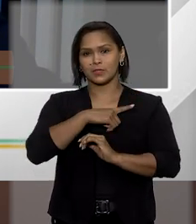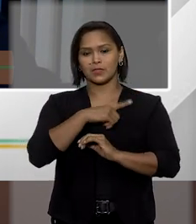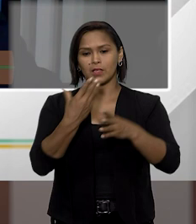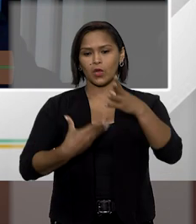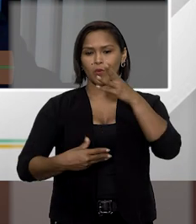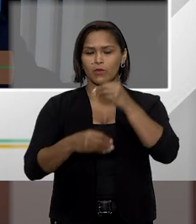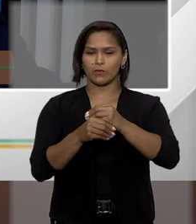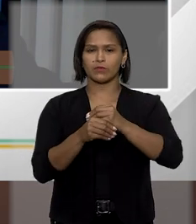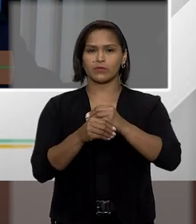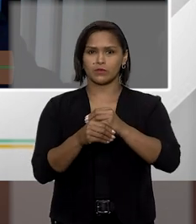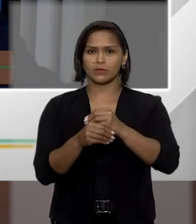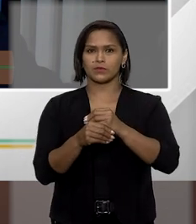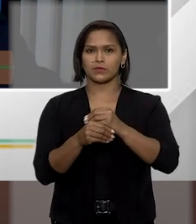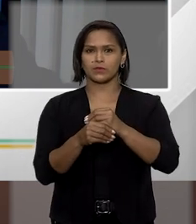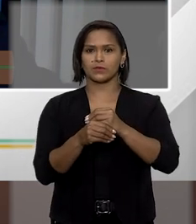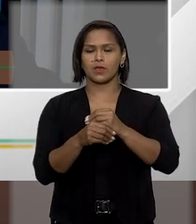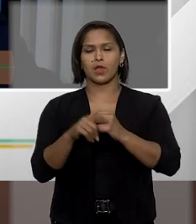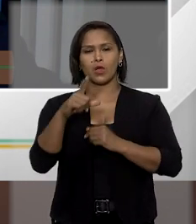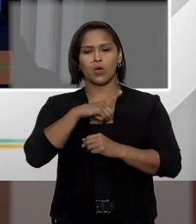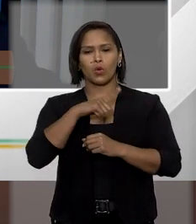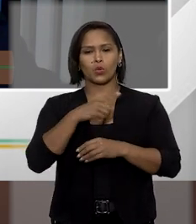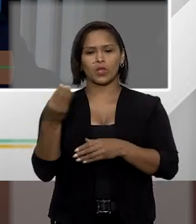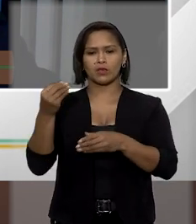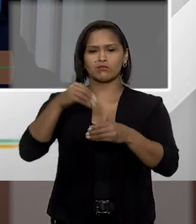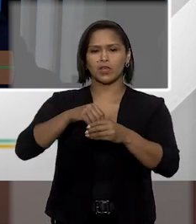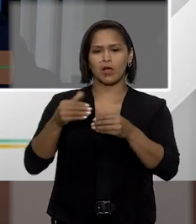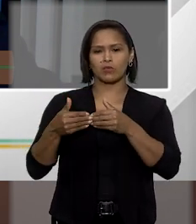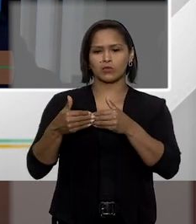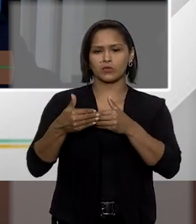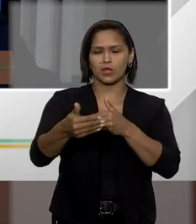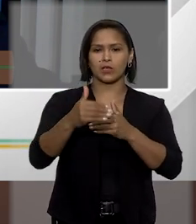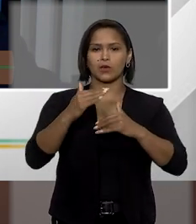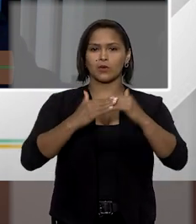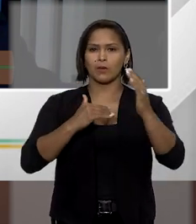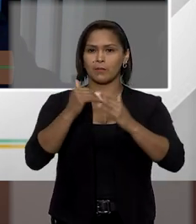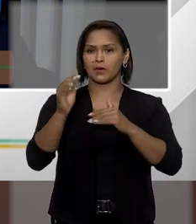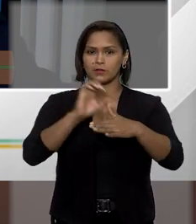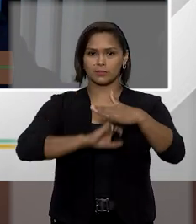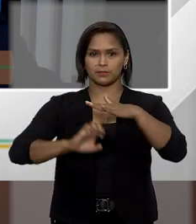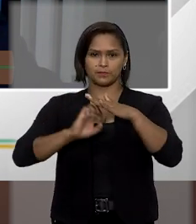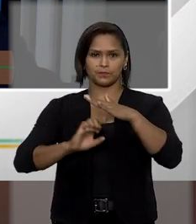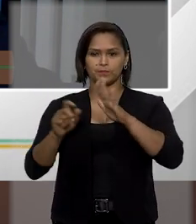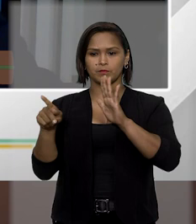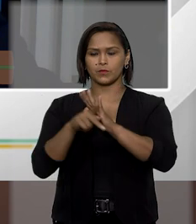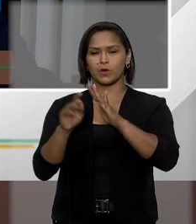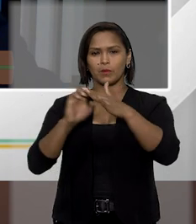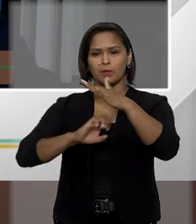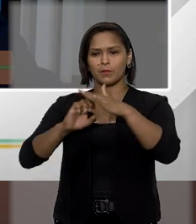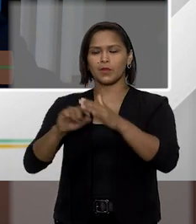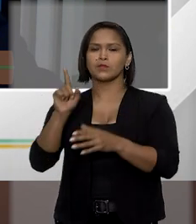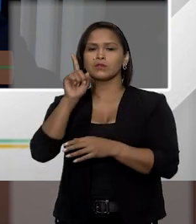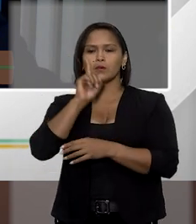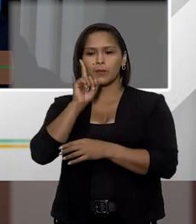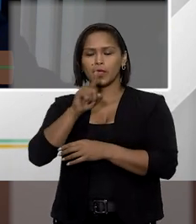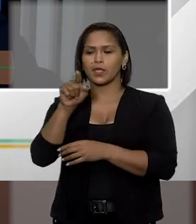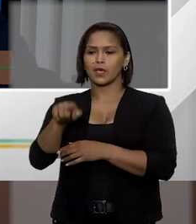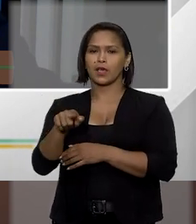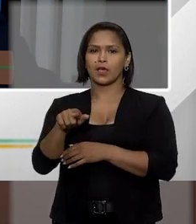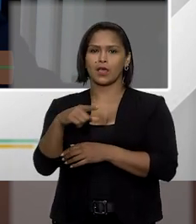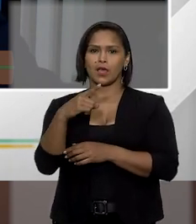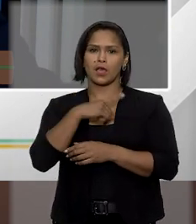se consolidado, ou ter se consolidado ao longo do tempo, como uma prática empresarial. As empresas